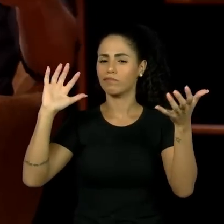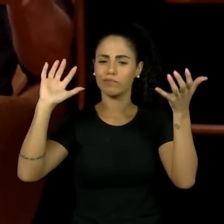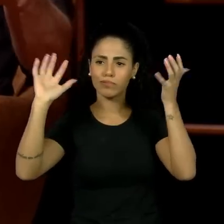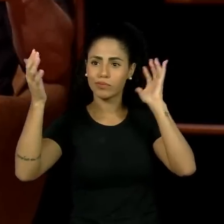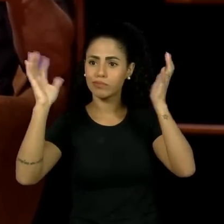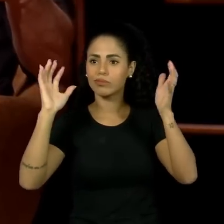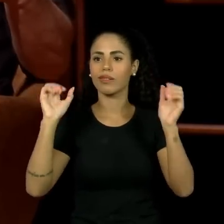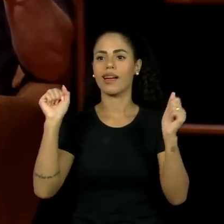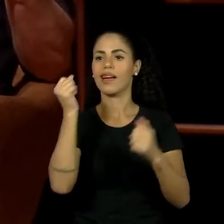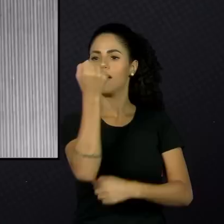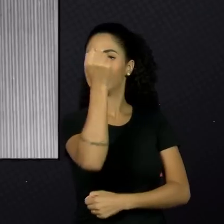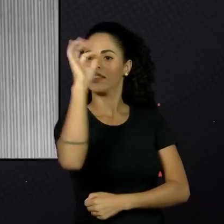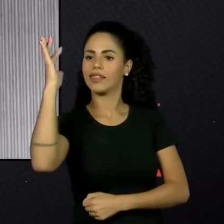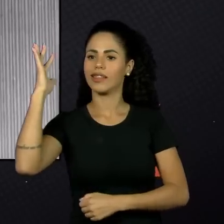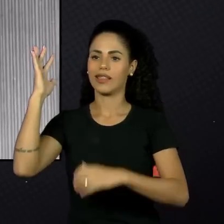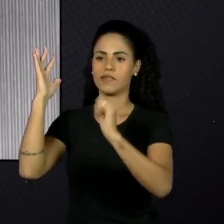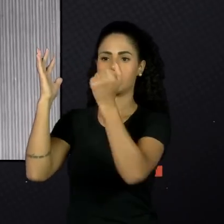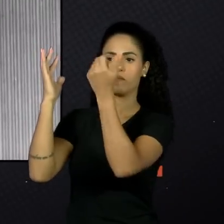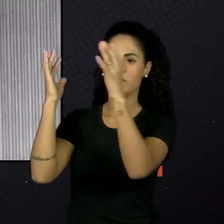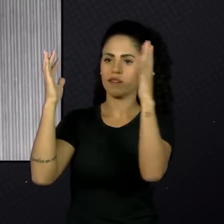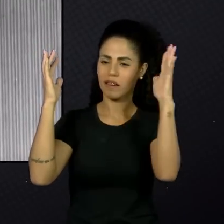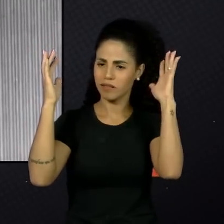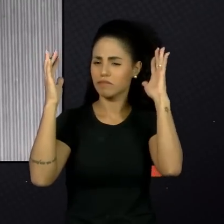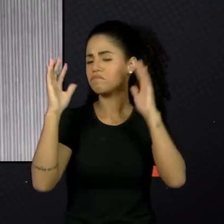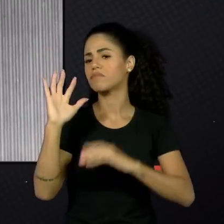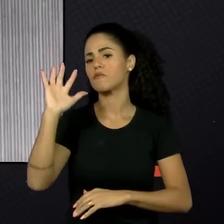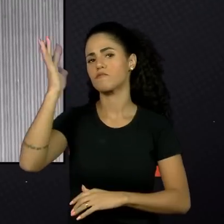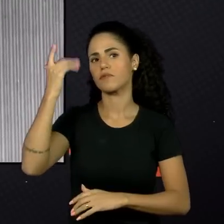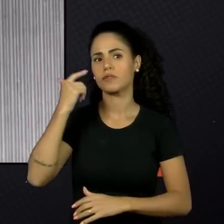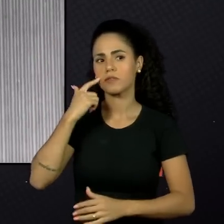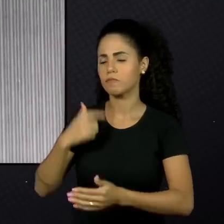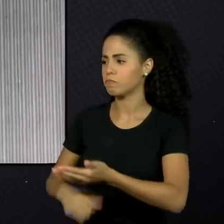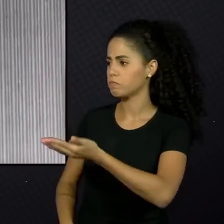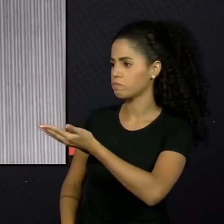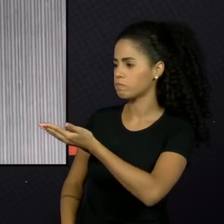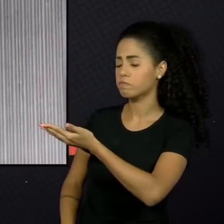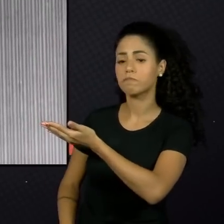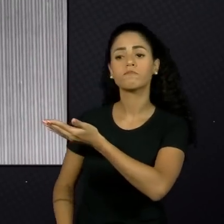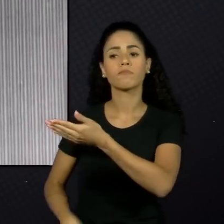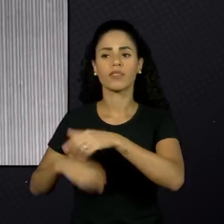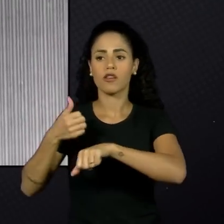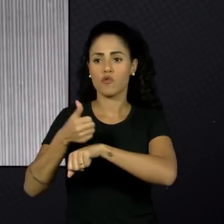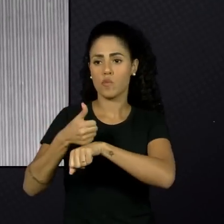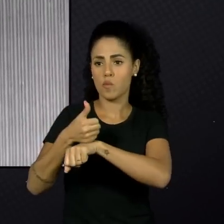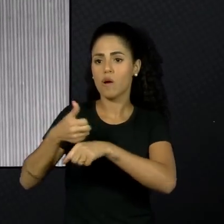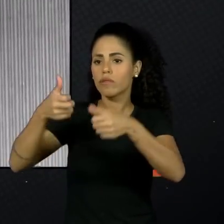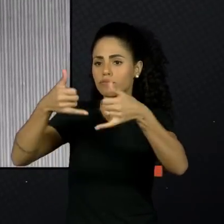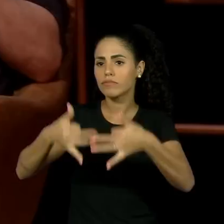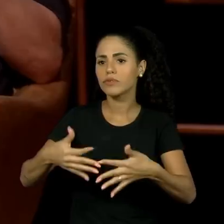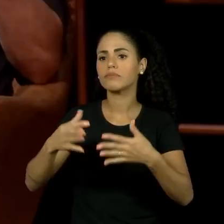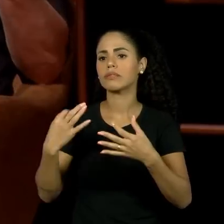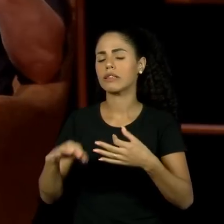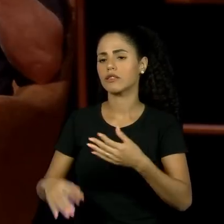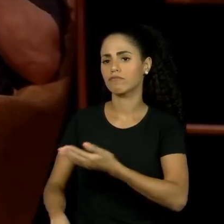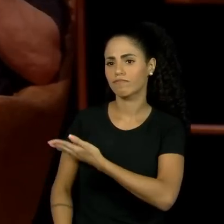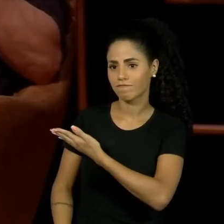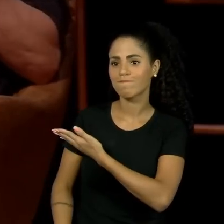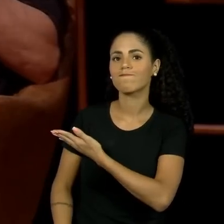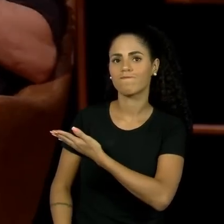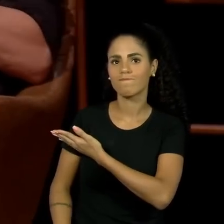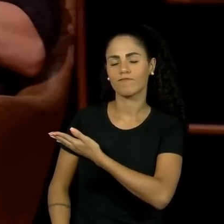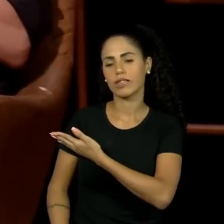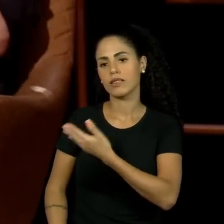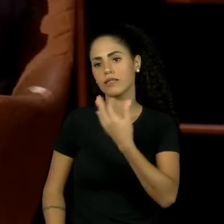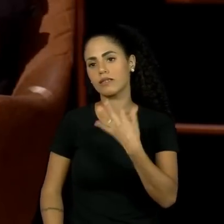é a obra do Camus, né? O existencialismo do Camus fala muito nisso, apesar dele não